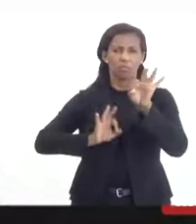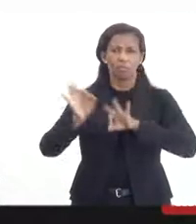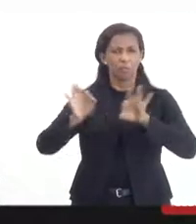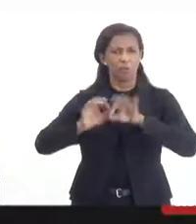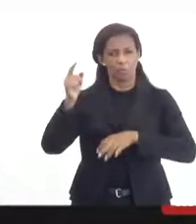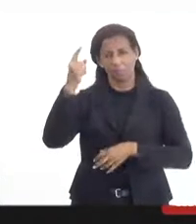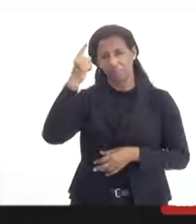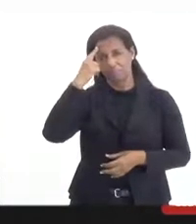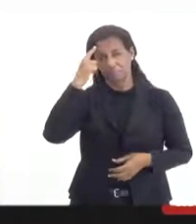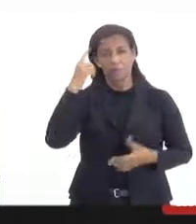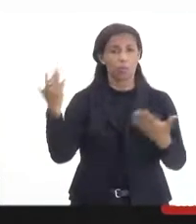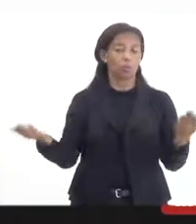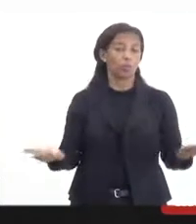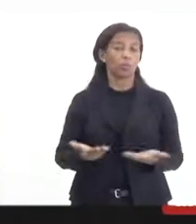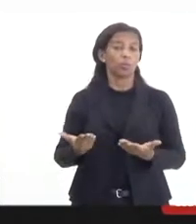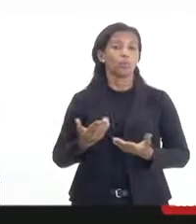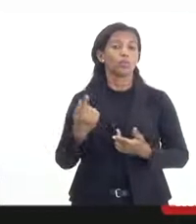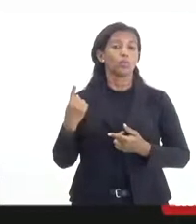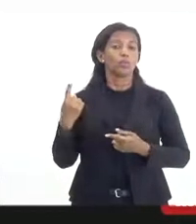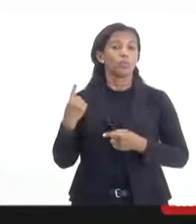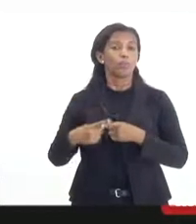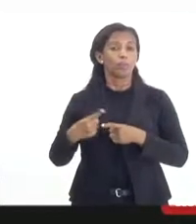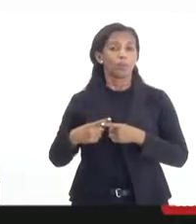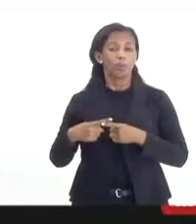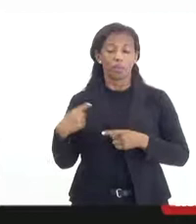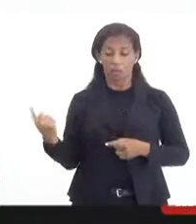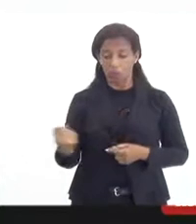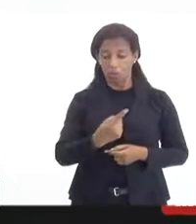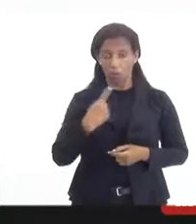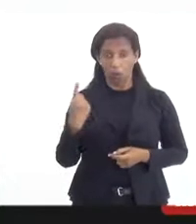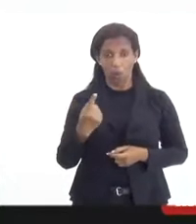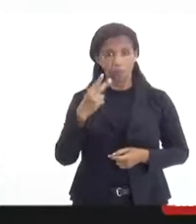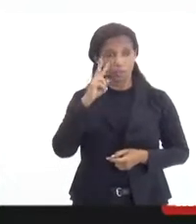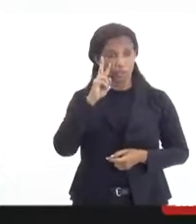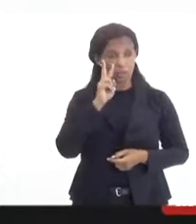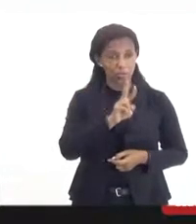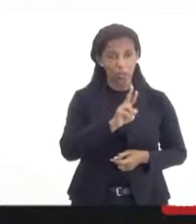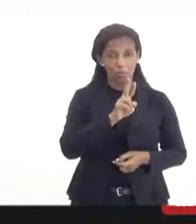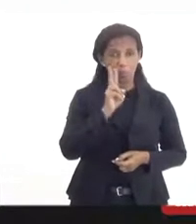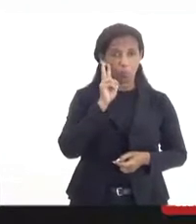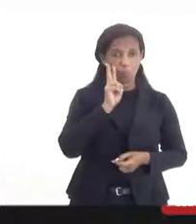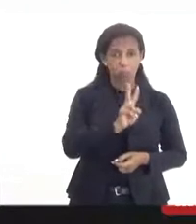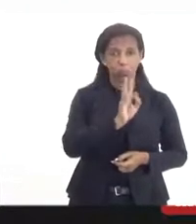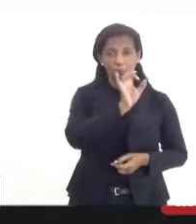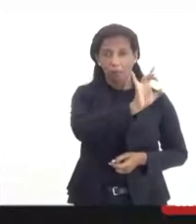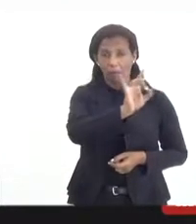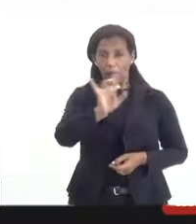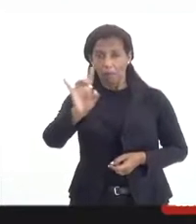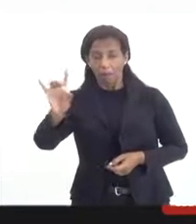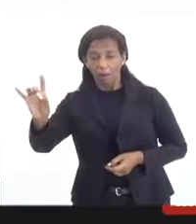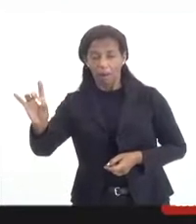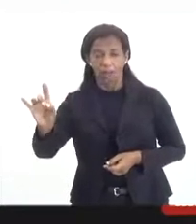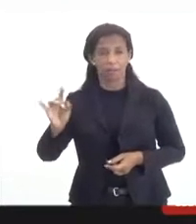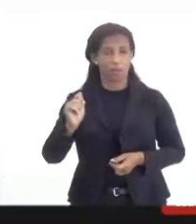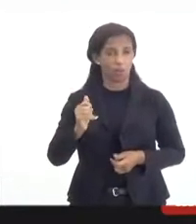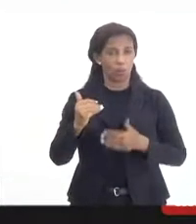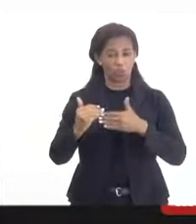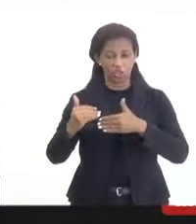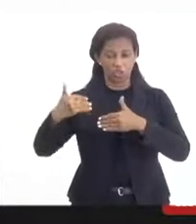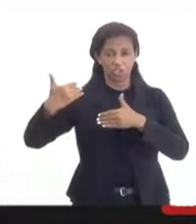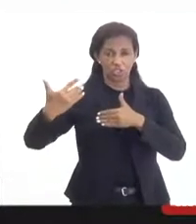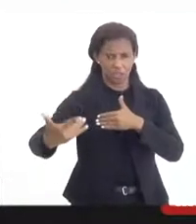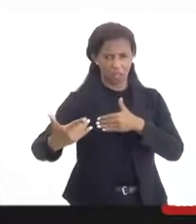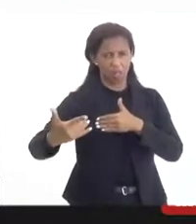até porque, como eu disse, nós estamos em constante revisão desse contencioso diante do panorama externo, legal e